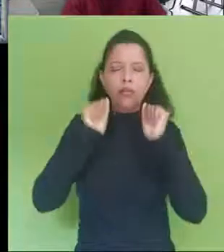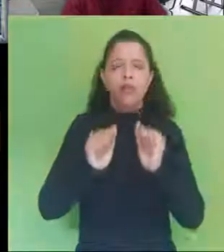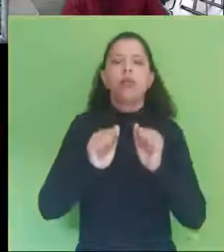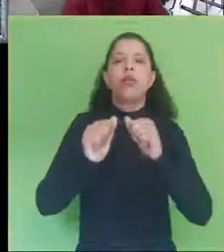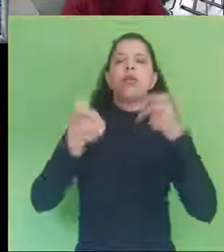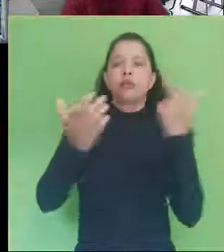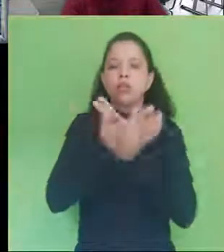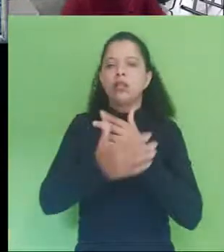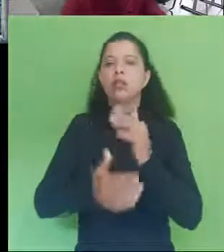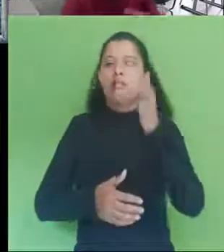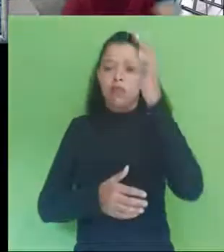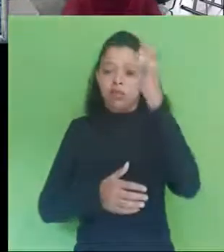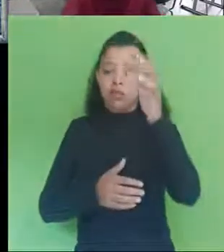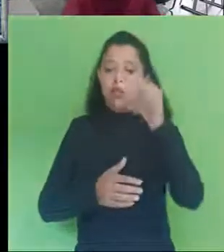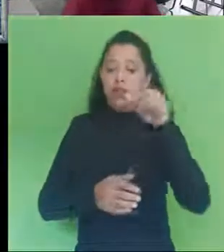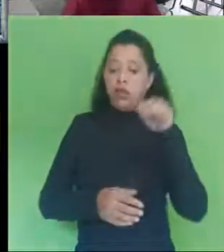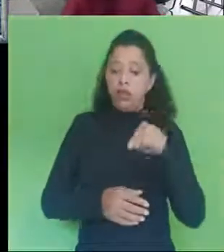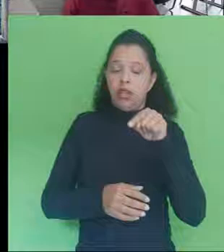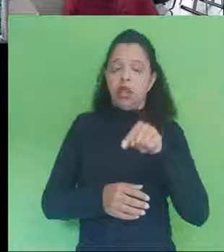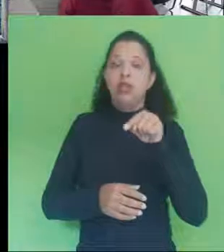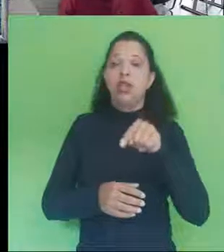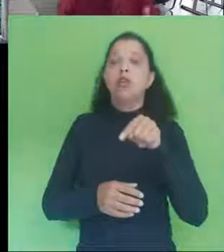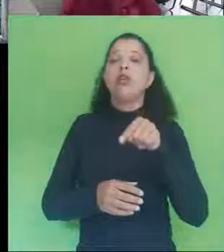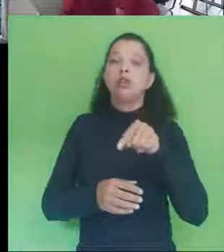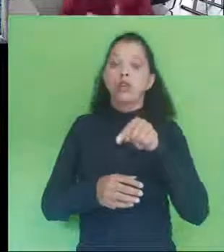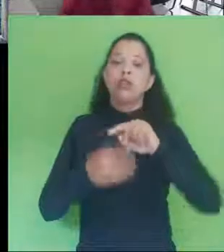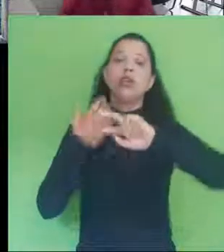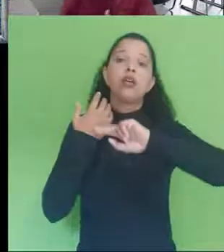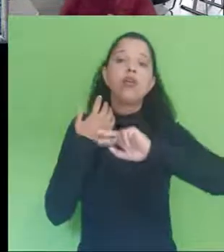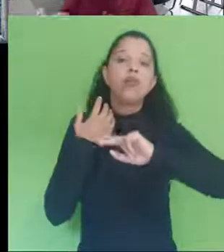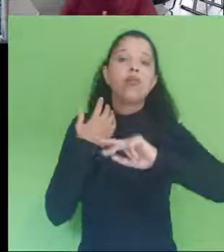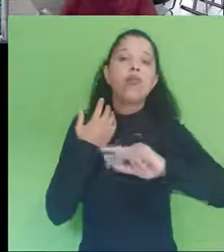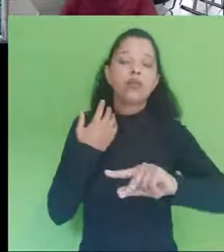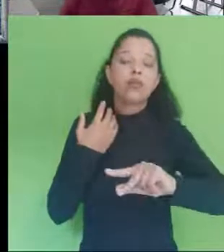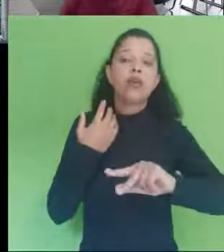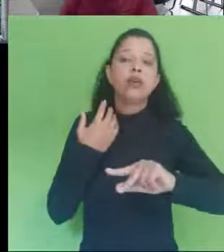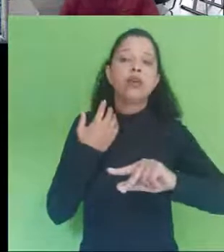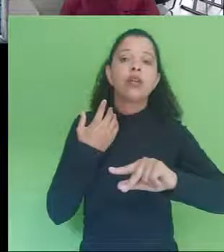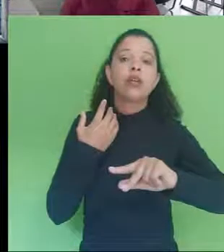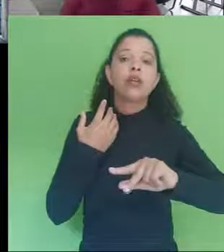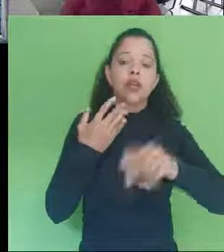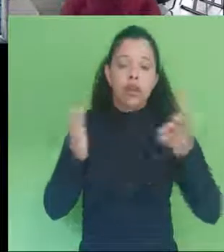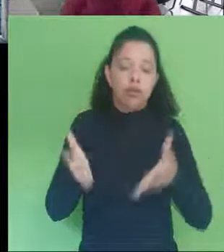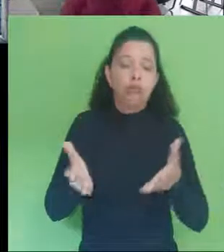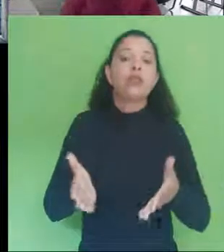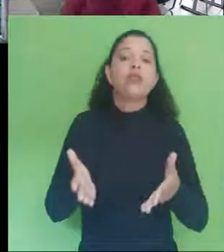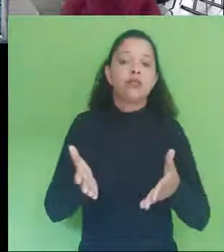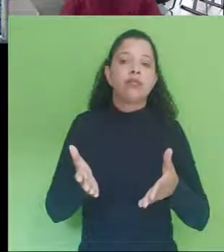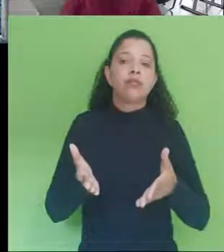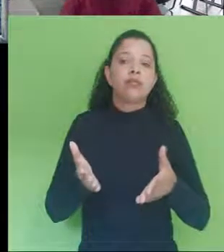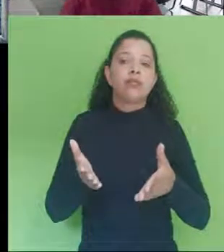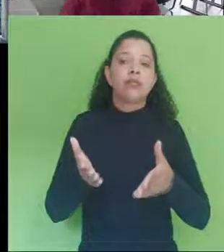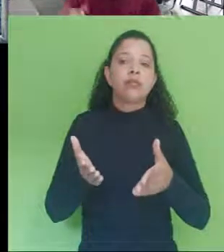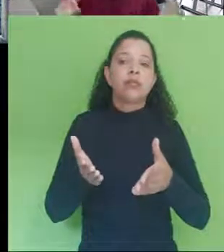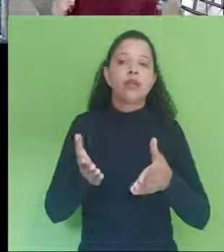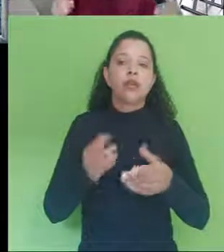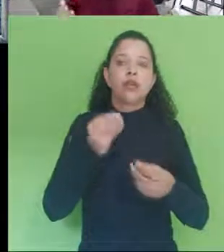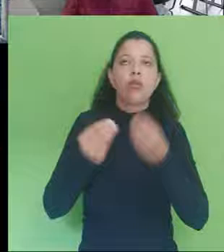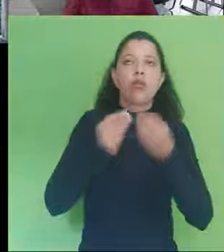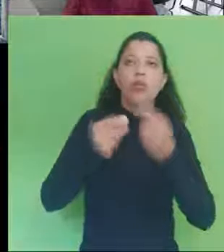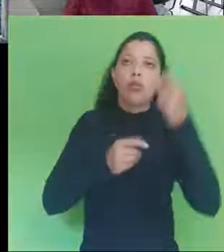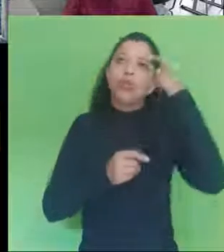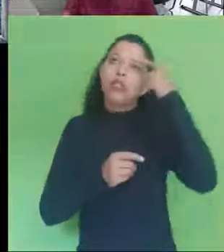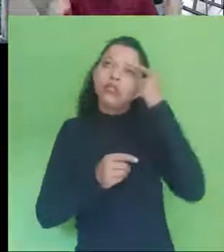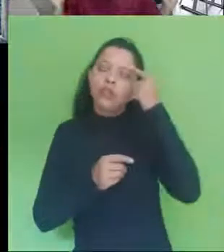que a gente imagina que será o futuro. Mas esse futuro é produto, ou será produto do que a gente é hoje. Da